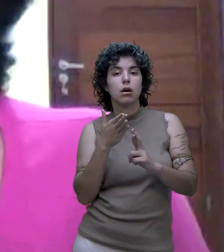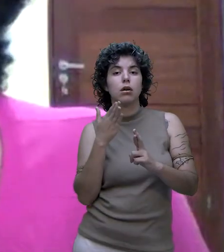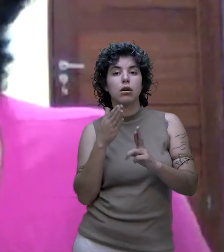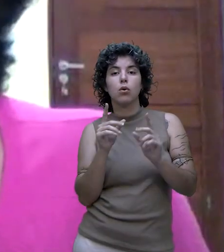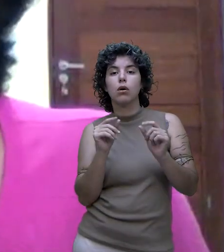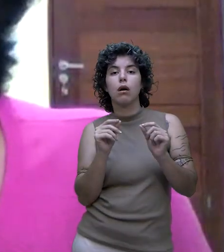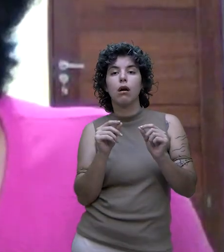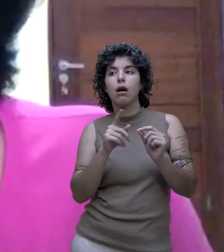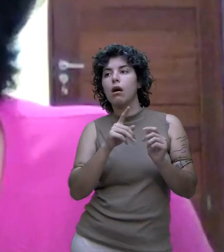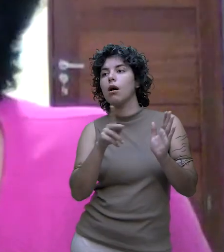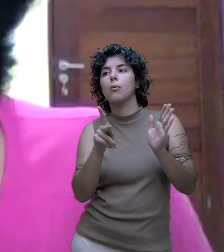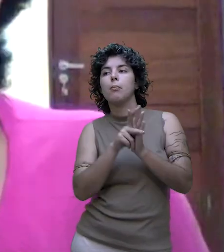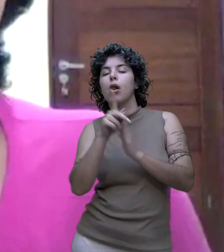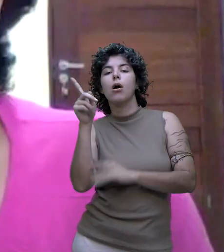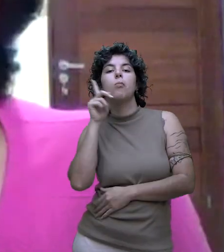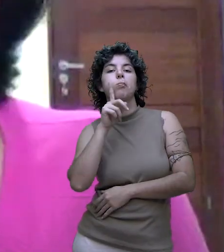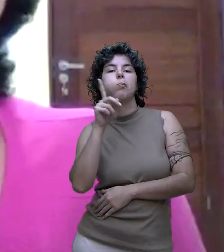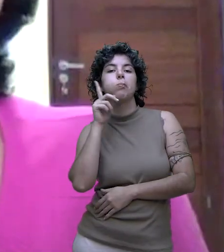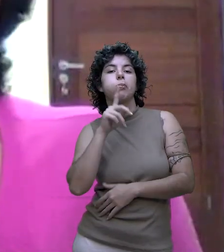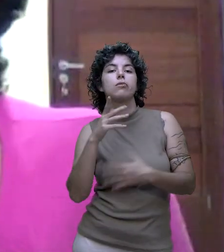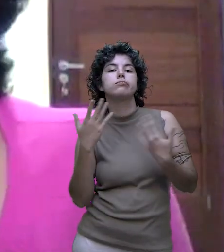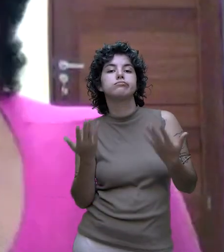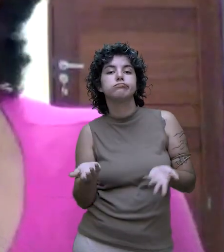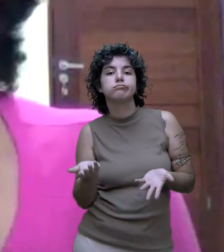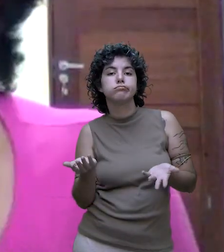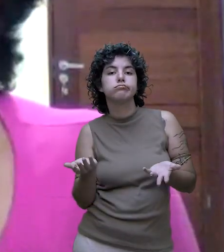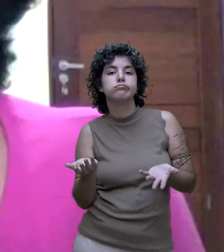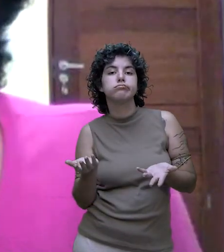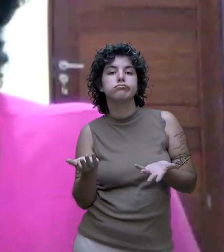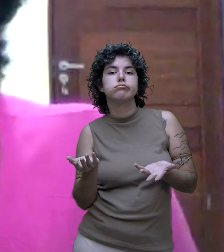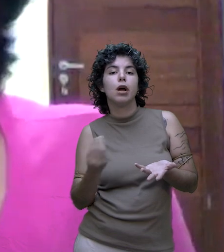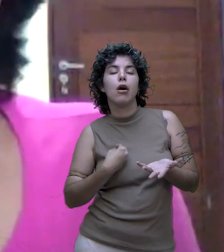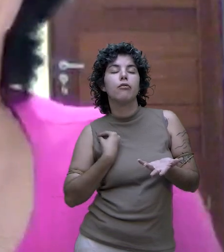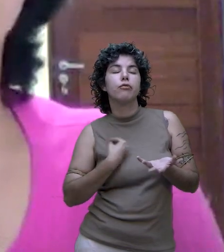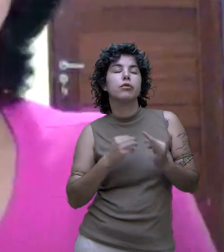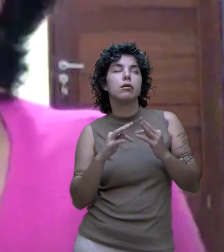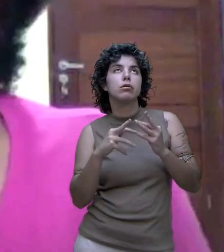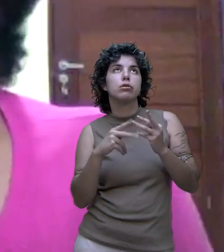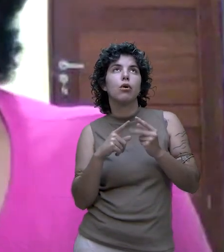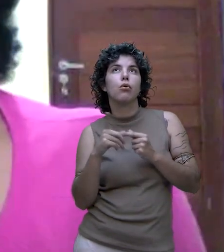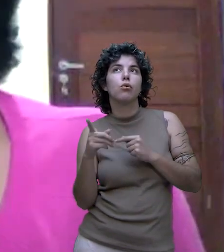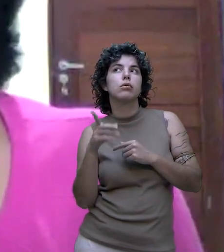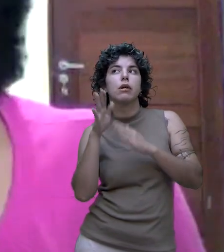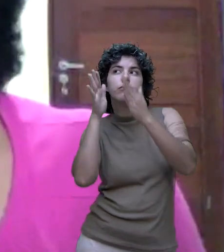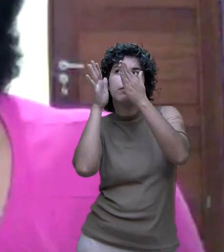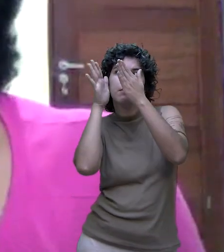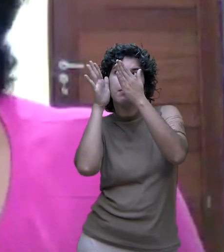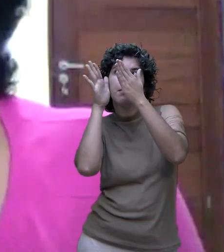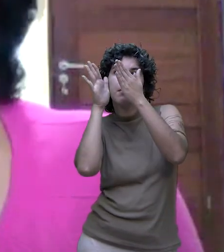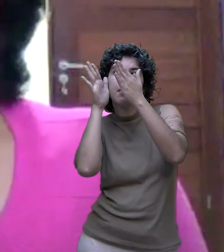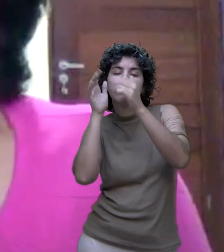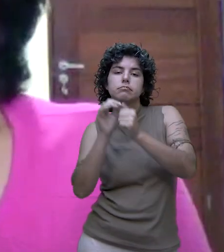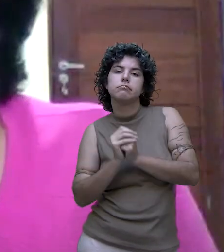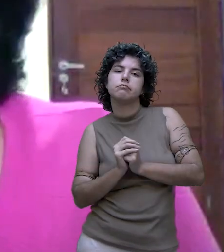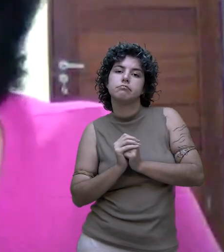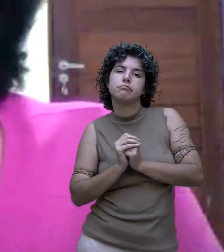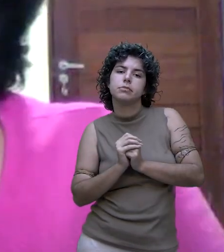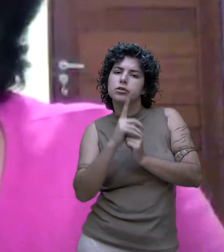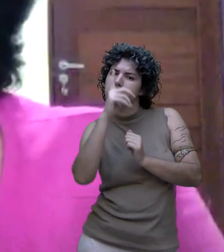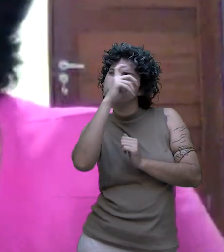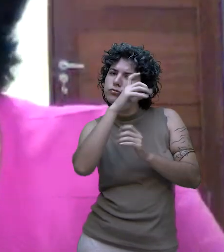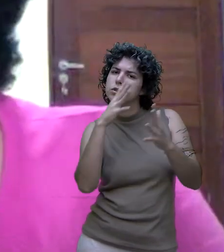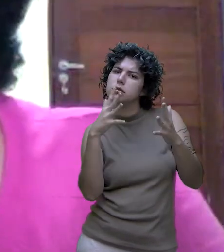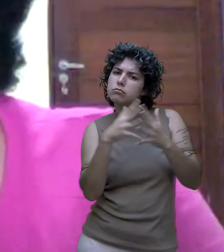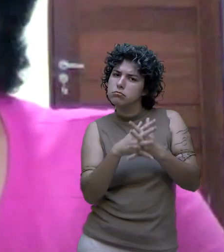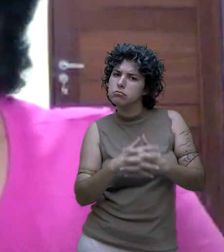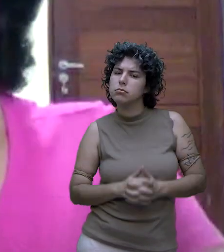cinema americano. E aí você fica, como é que eu vou chegar lá? Né? É tão difícil, é muito complicado. E aí,